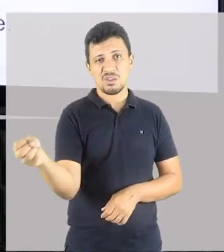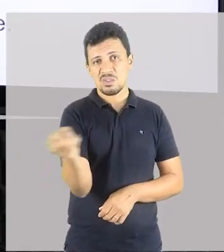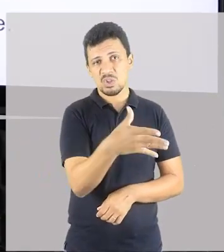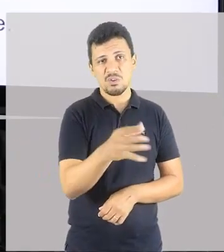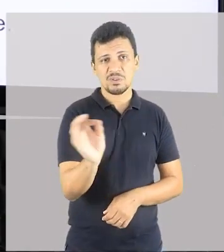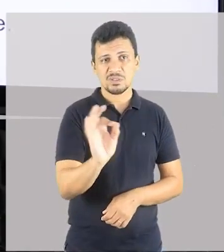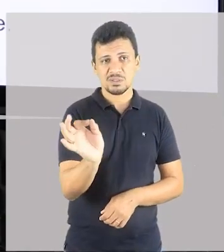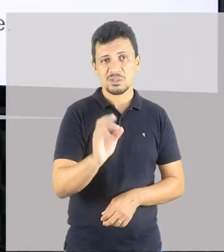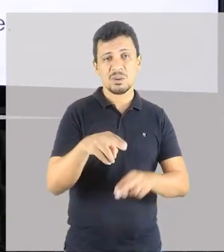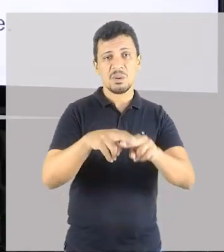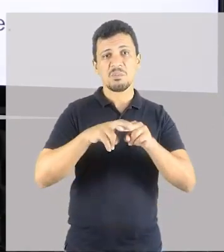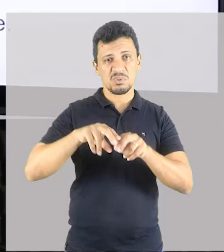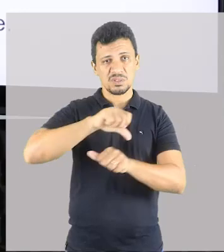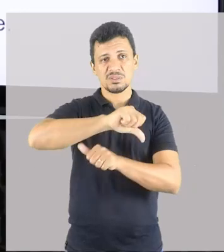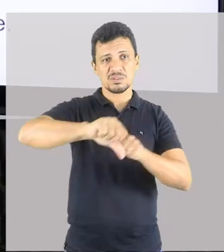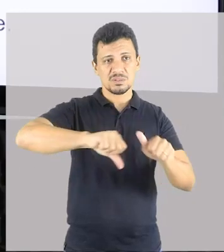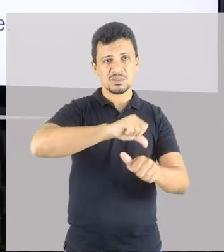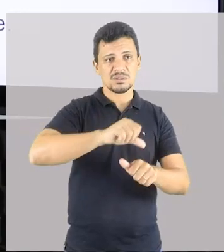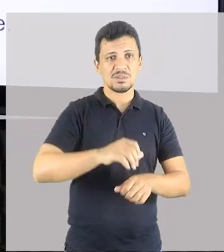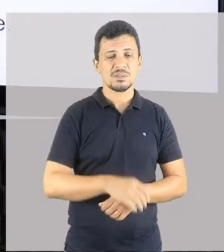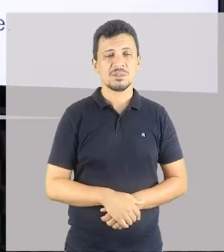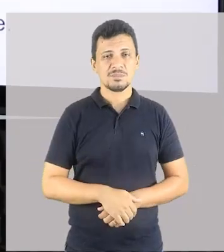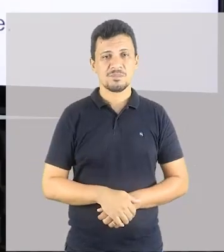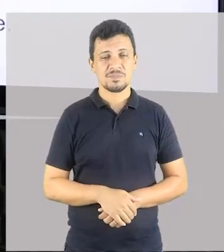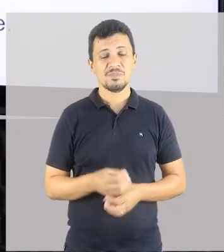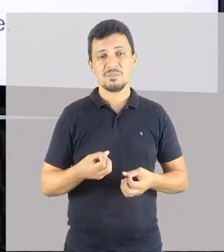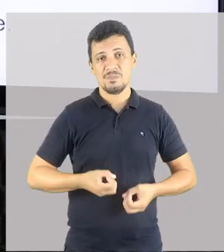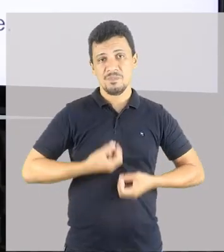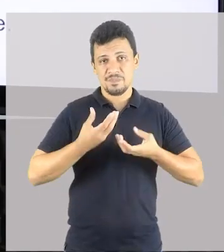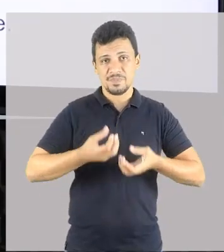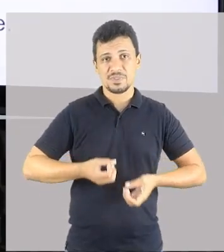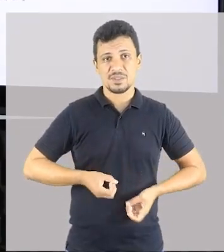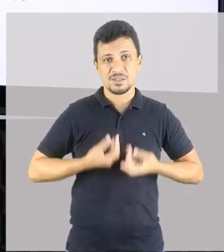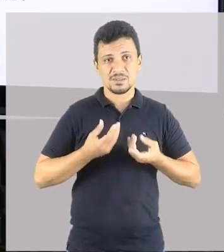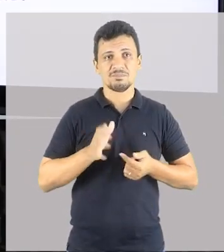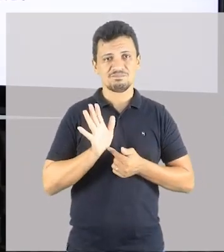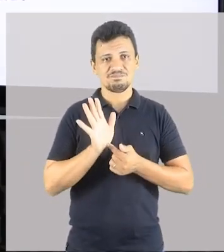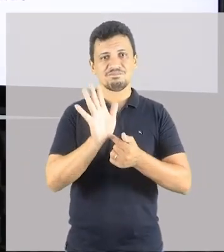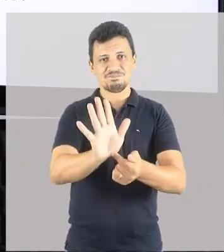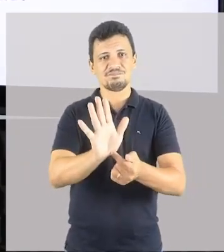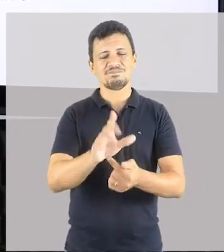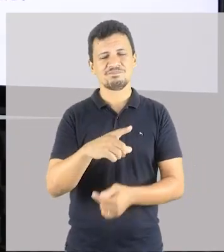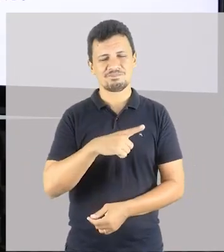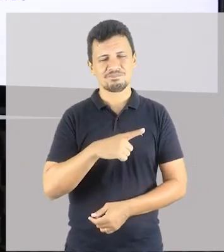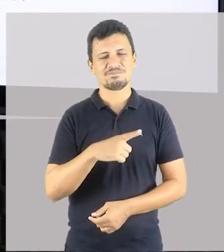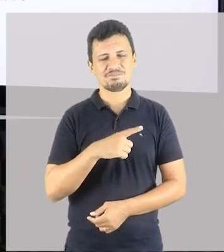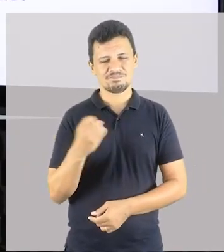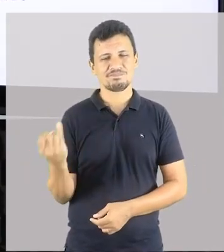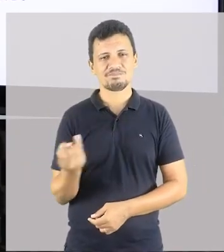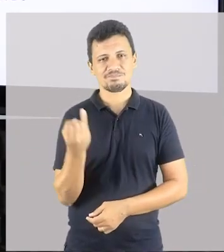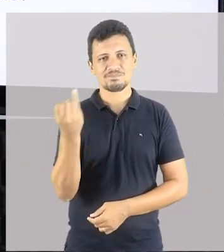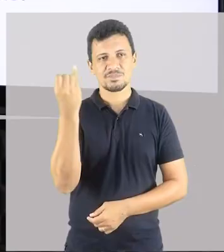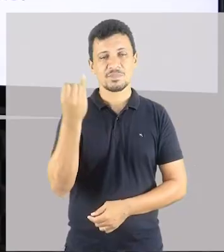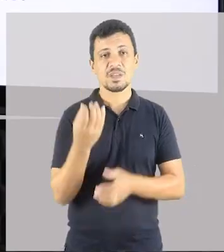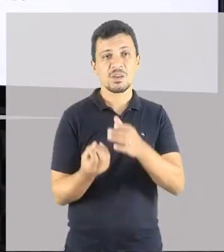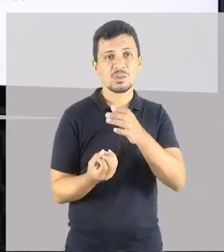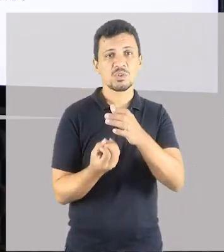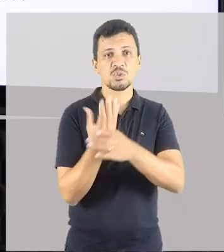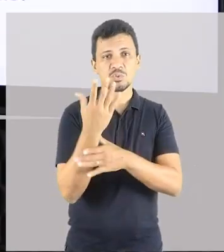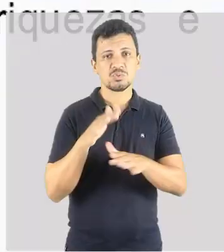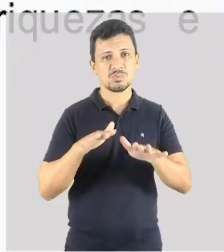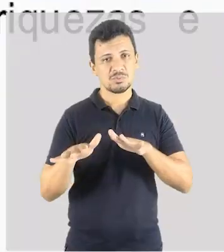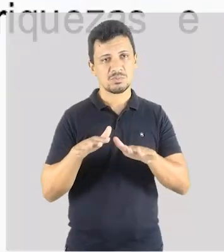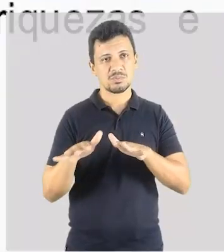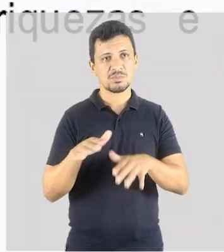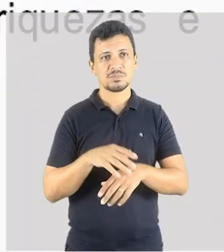isso o rompimento, e artístico com a produção poética com mais destaque. tá? Nessa fase que surgem os movimentos, né?